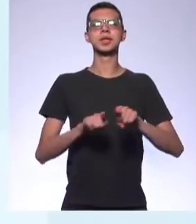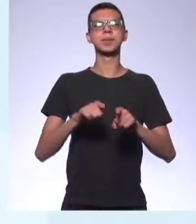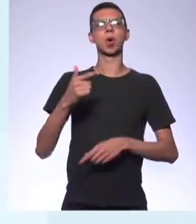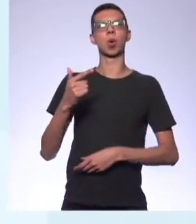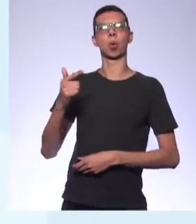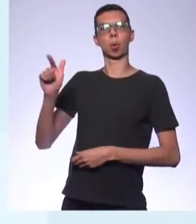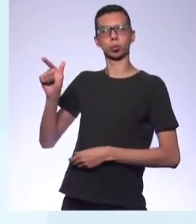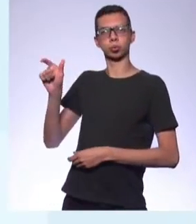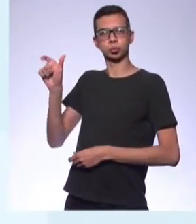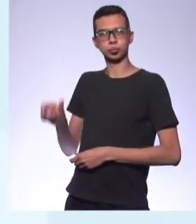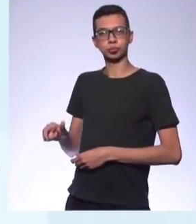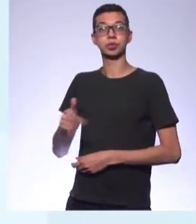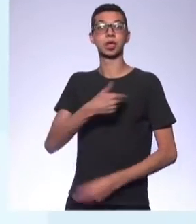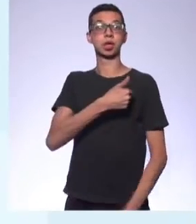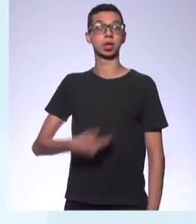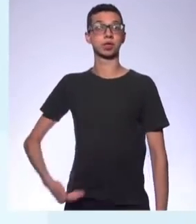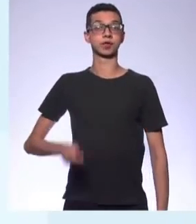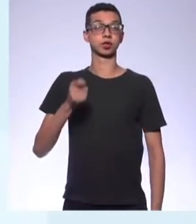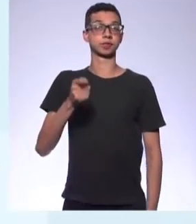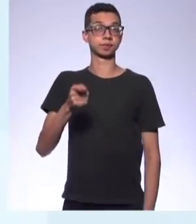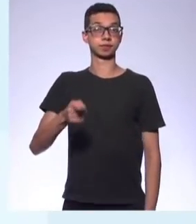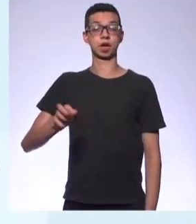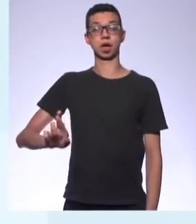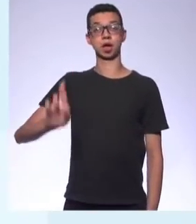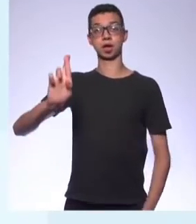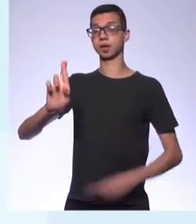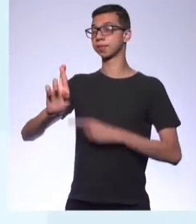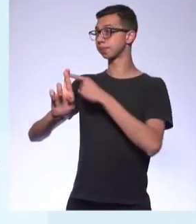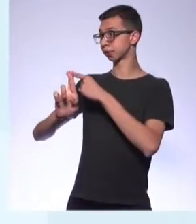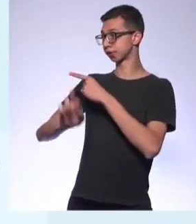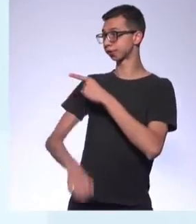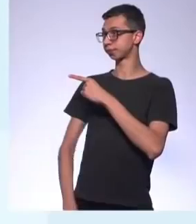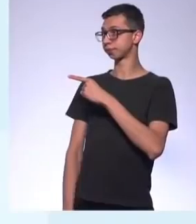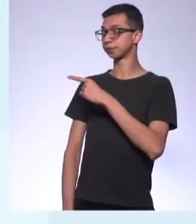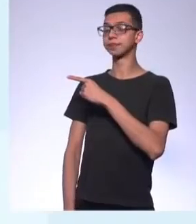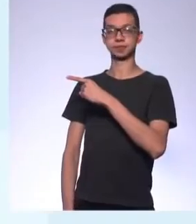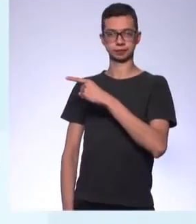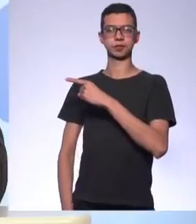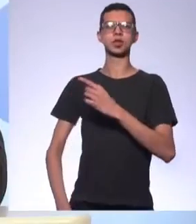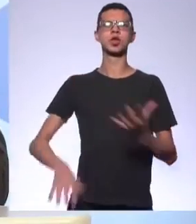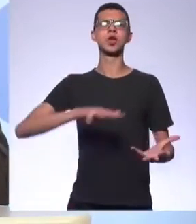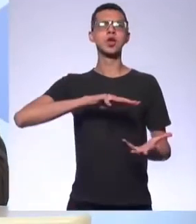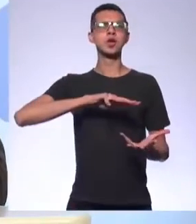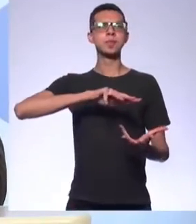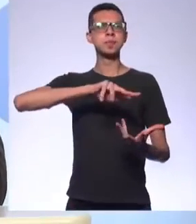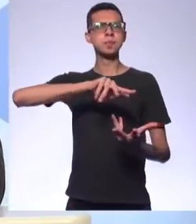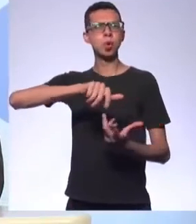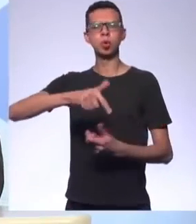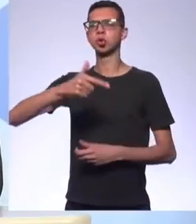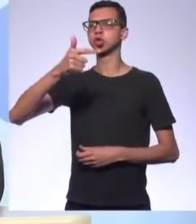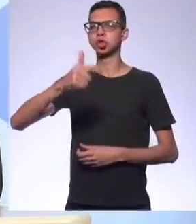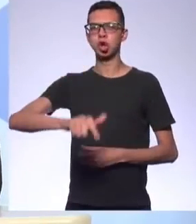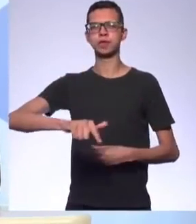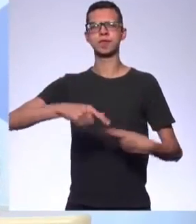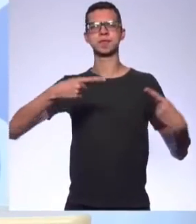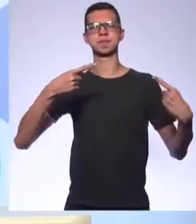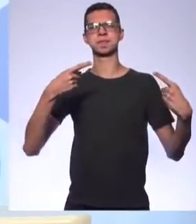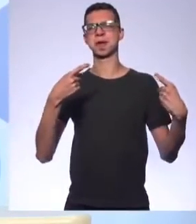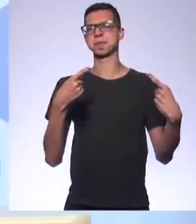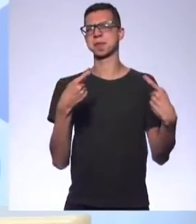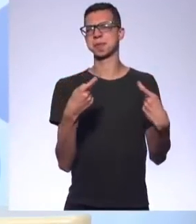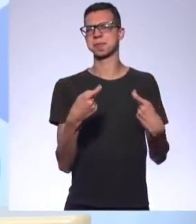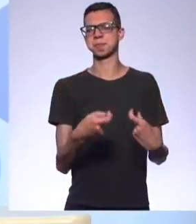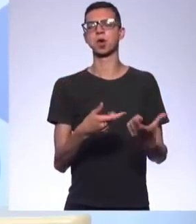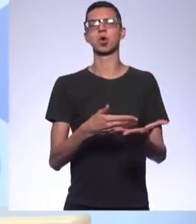dos governos totalitários que arrastaram o mundo novamente para uma guerra, agora